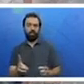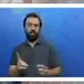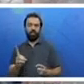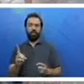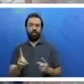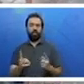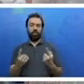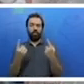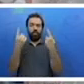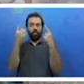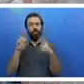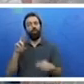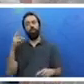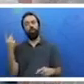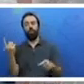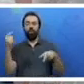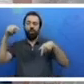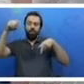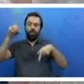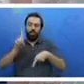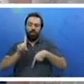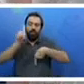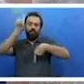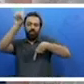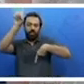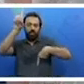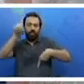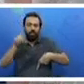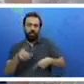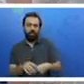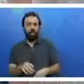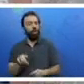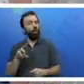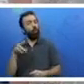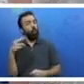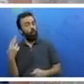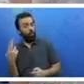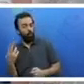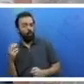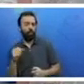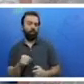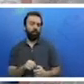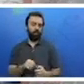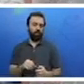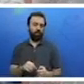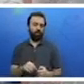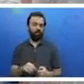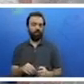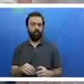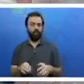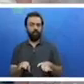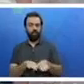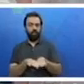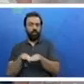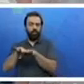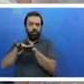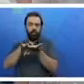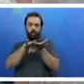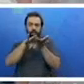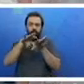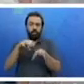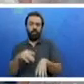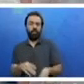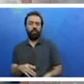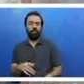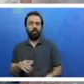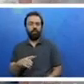sei que ela é ou diretamente proporcional ou inversamente proporcional, como que eu determino um valor